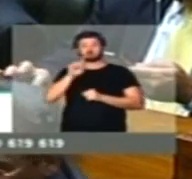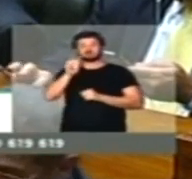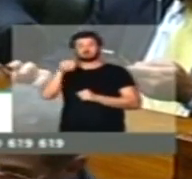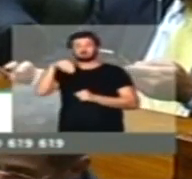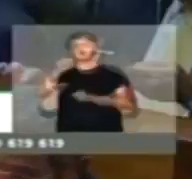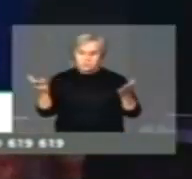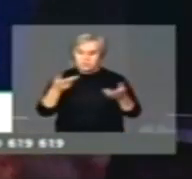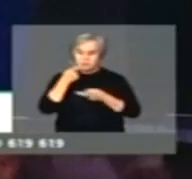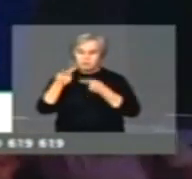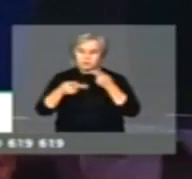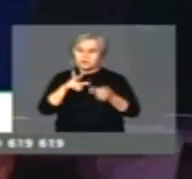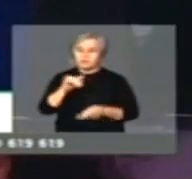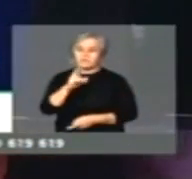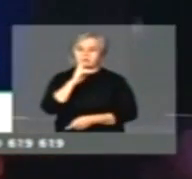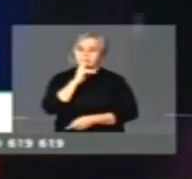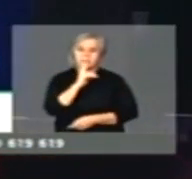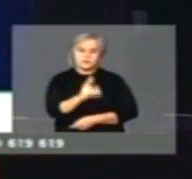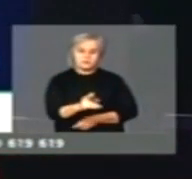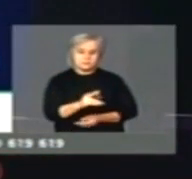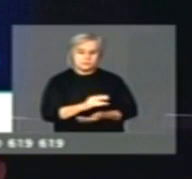maio.